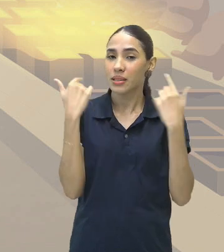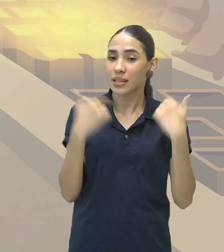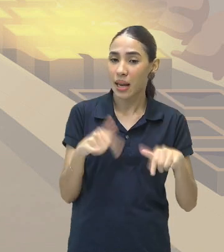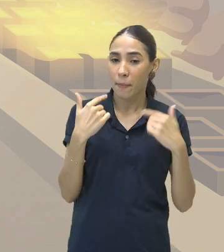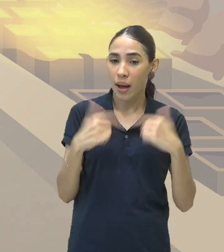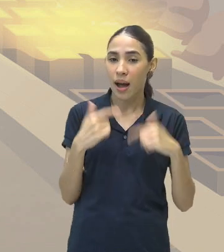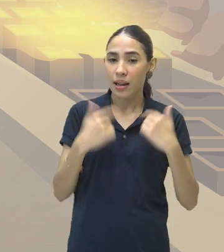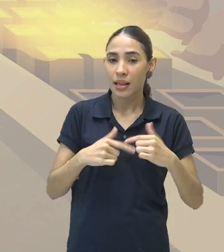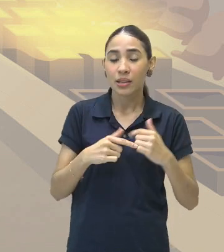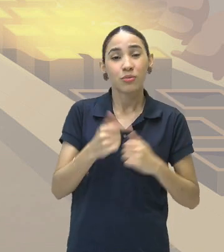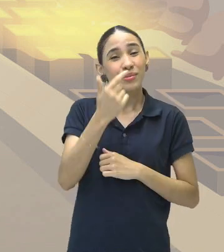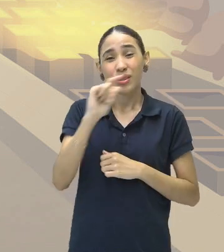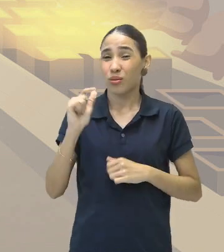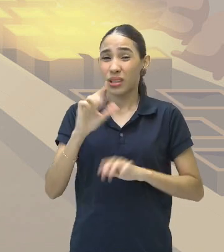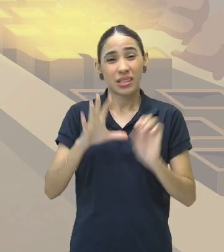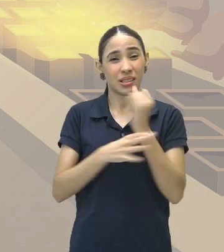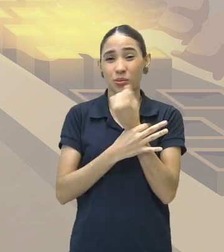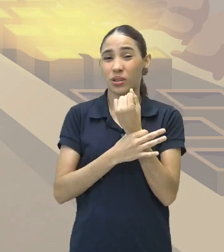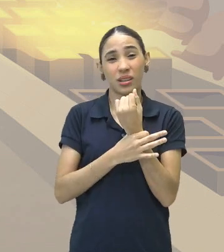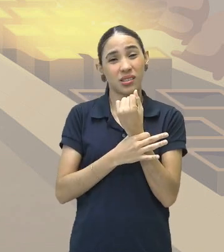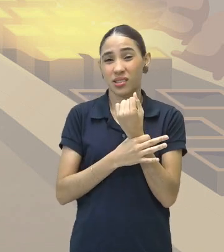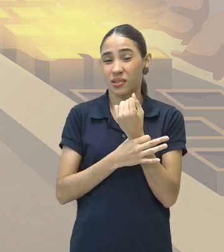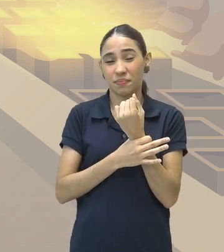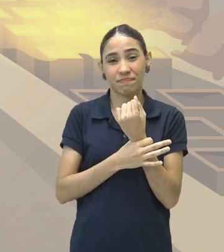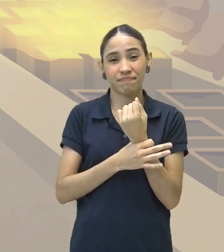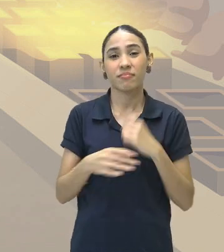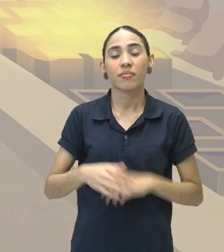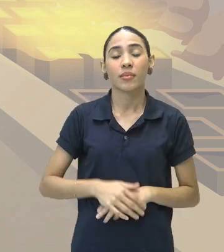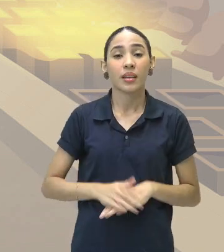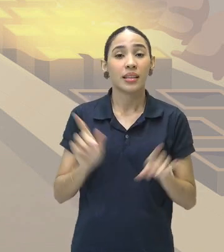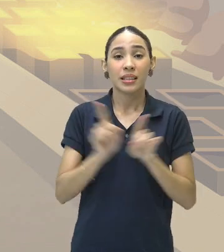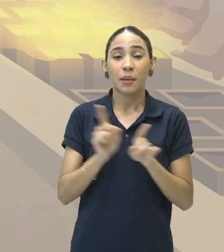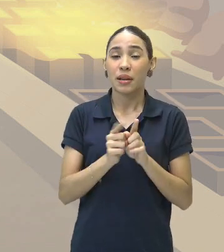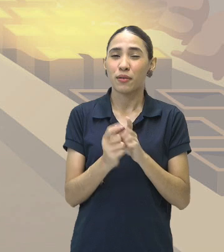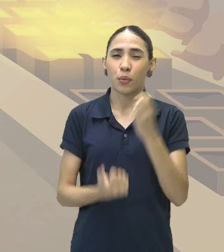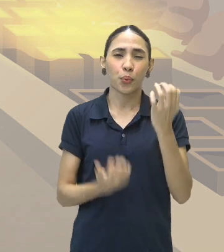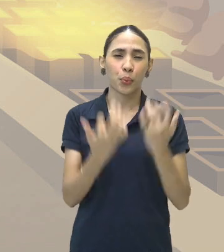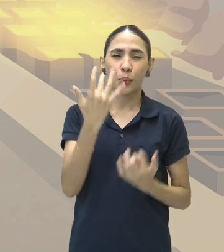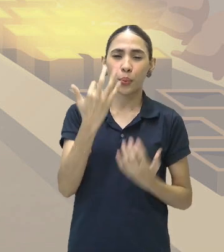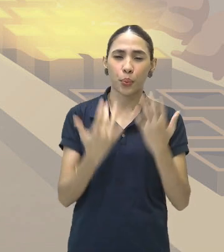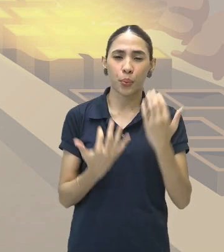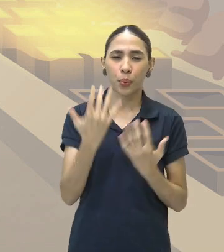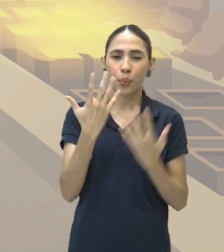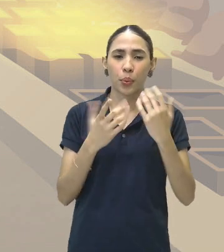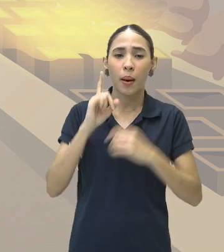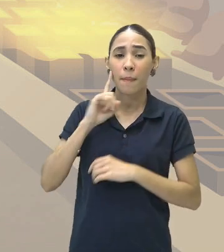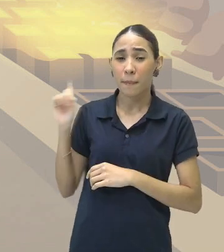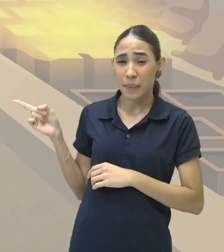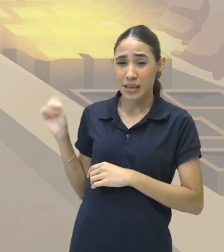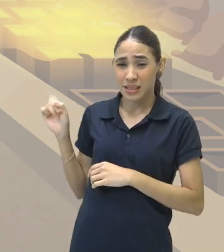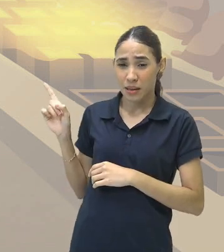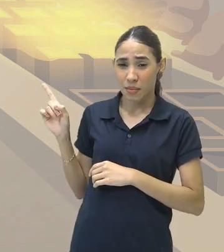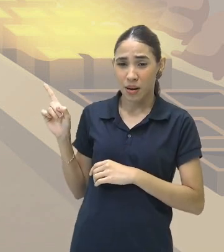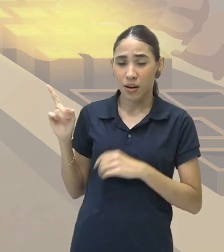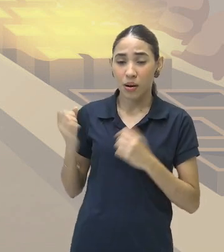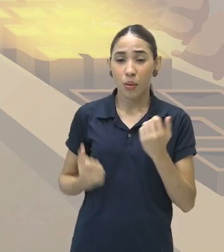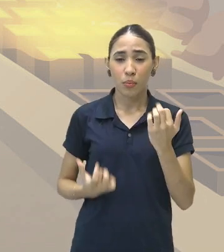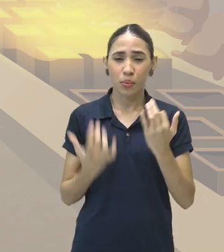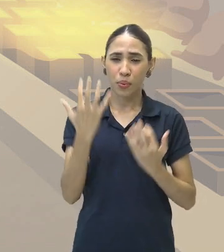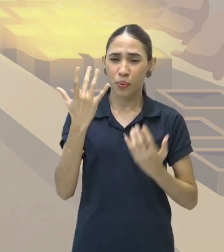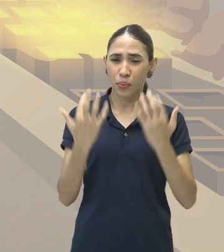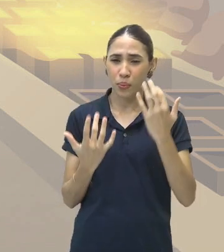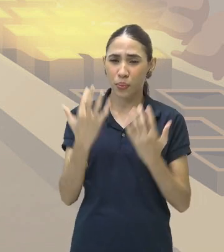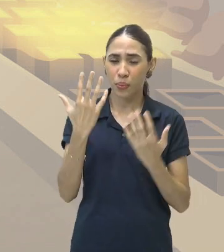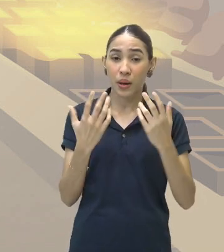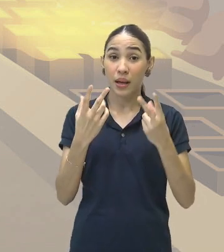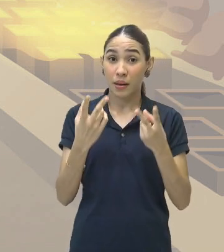trabalhando sem proteção, trabalhando aqui com o fogo. Percebam aqui como está esse trabalho e lembrem-se disso que a